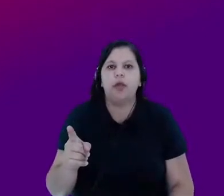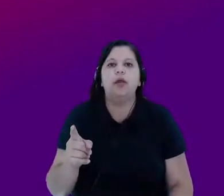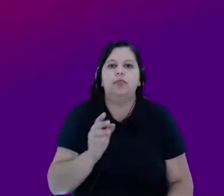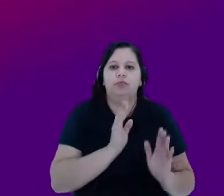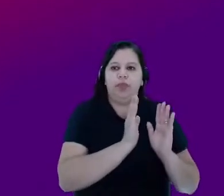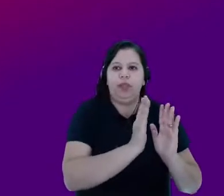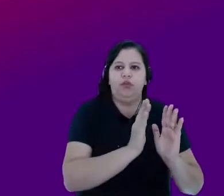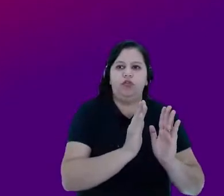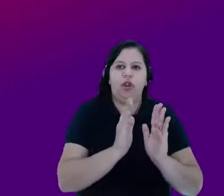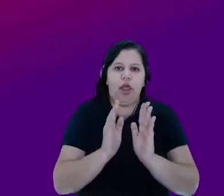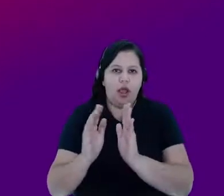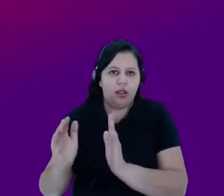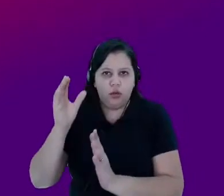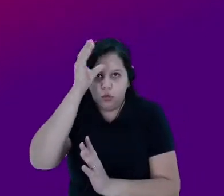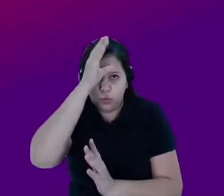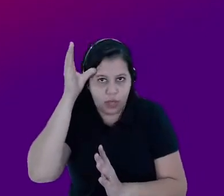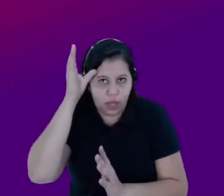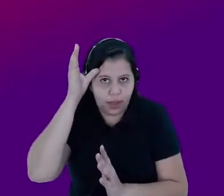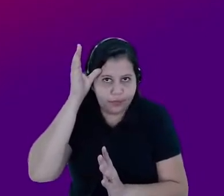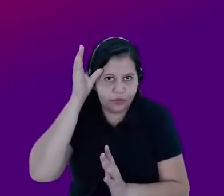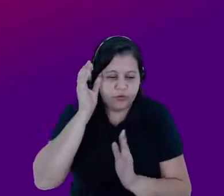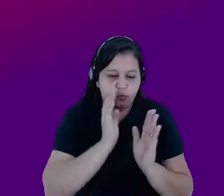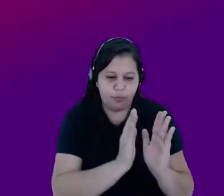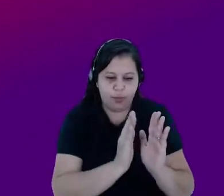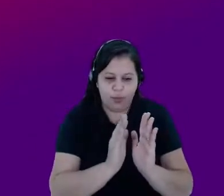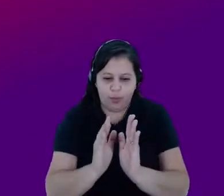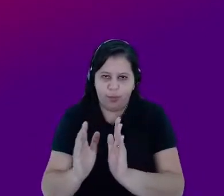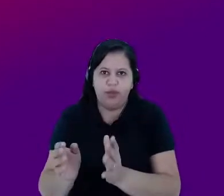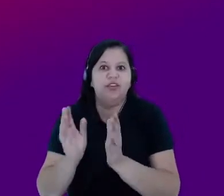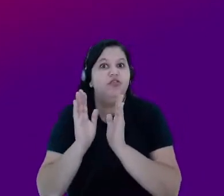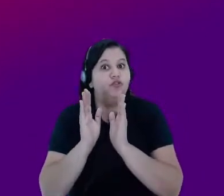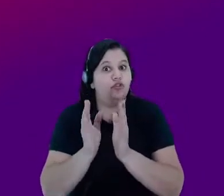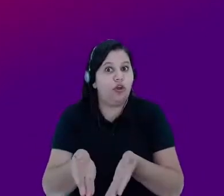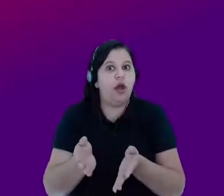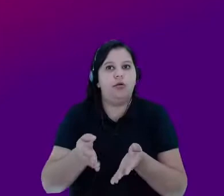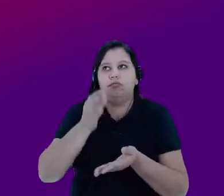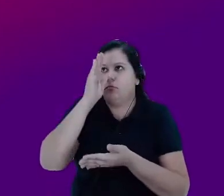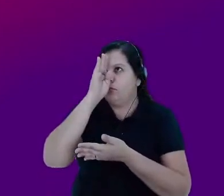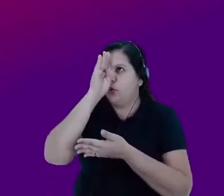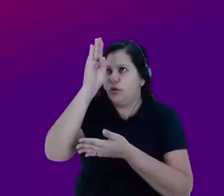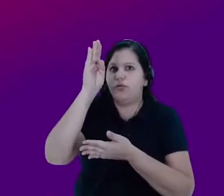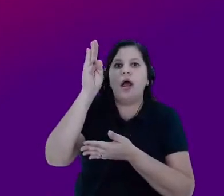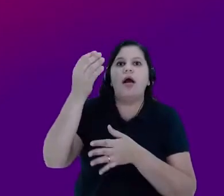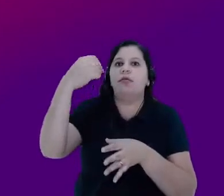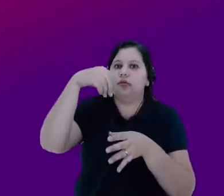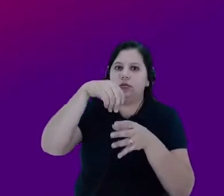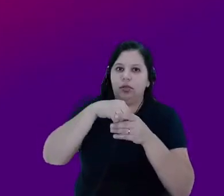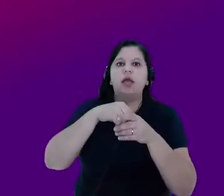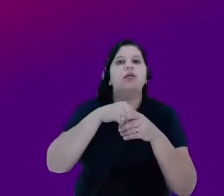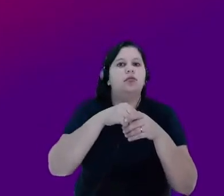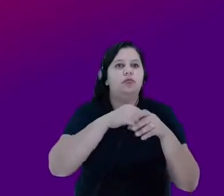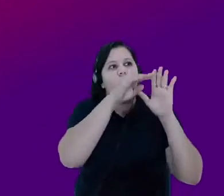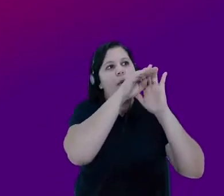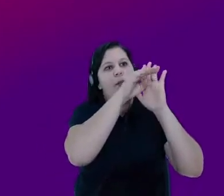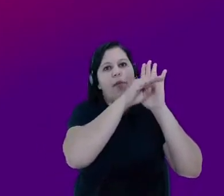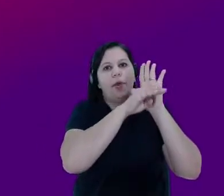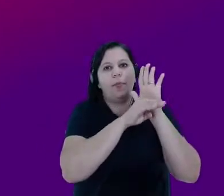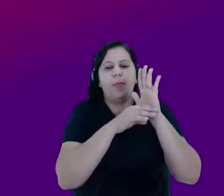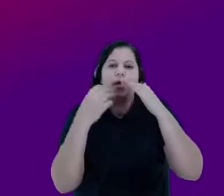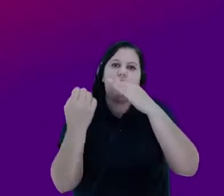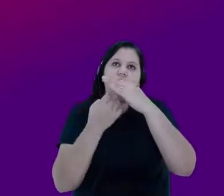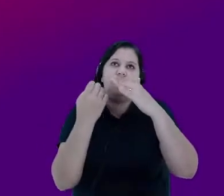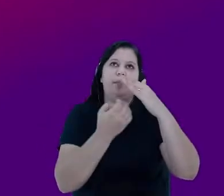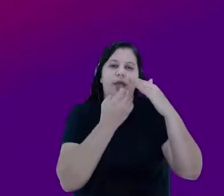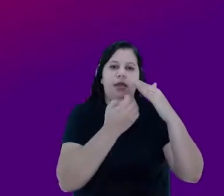já estavam, de fato, sendo prioridade no roadmap das companhias, no roadmap das seguradoras, e já vinham